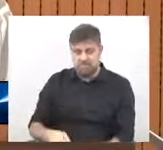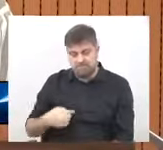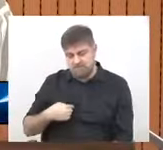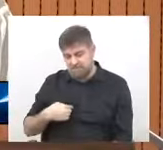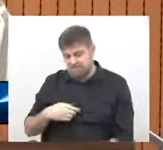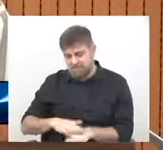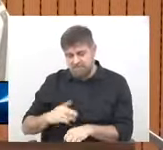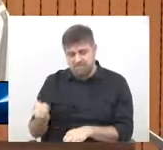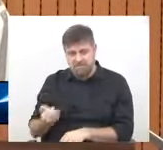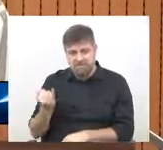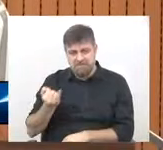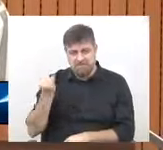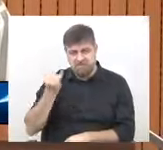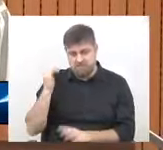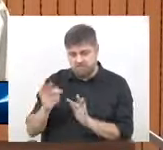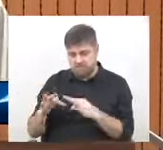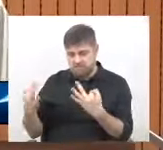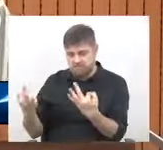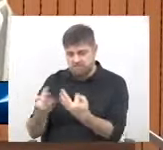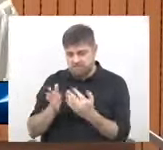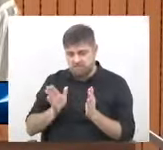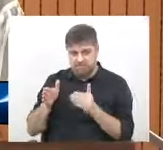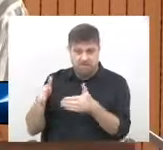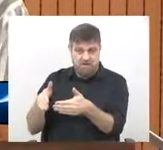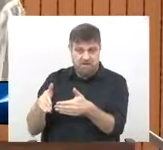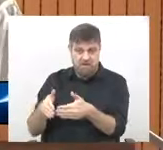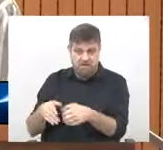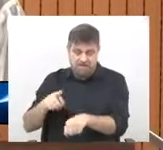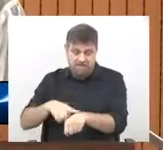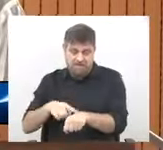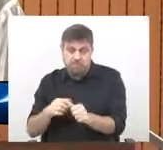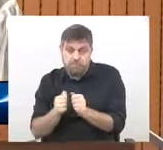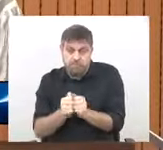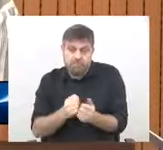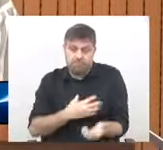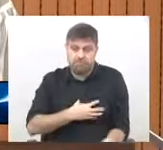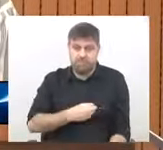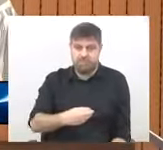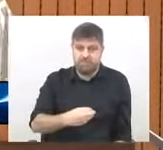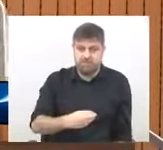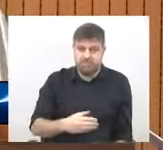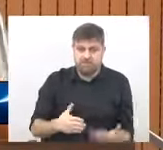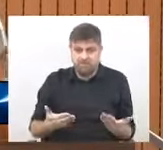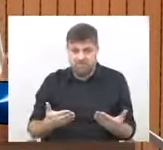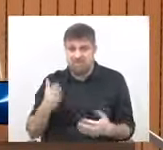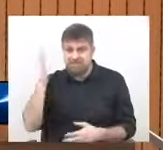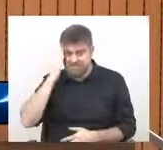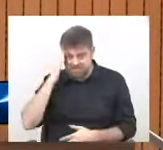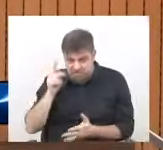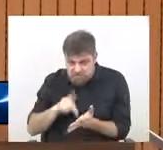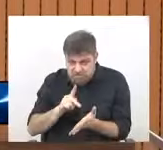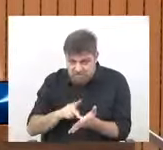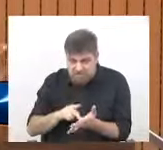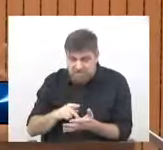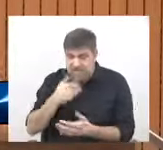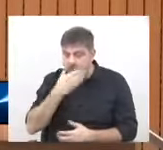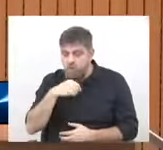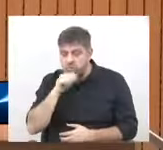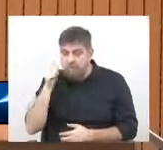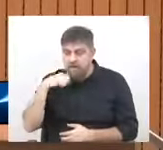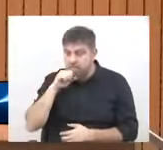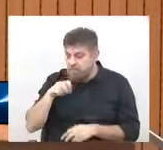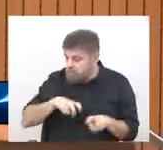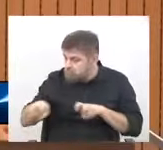mais importantes em termos da família é as pessoas poderem ter tempo com os seus filhos. Mas essa não é a realidade do mundo